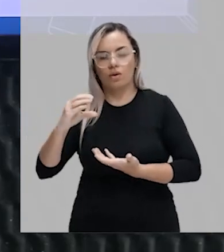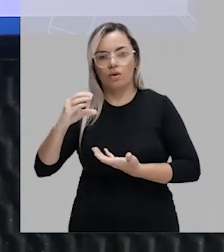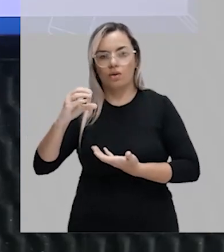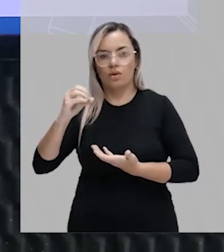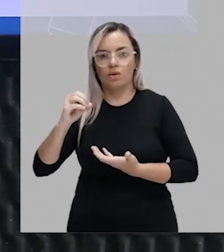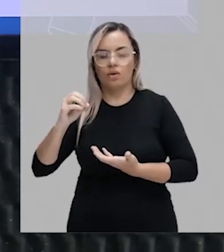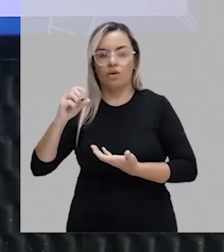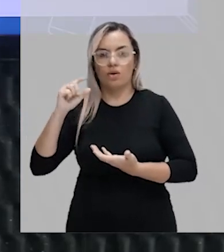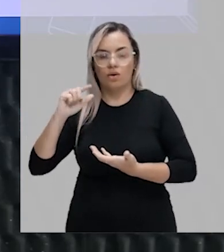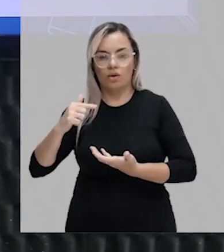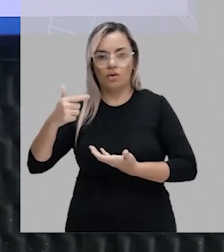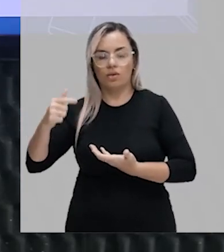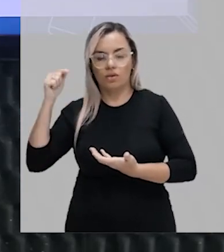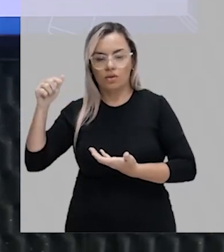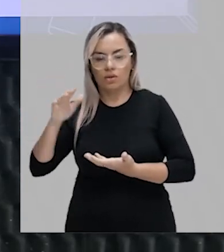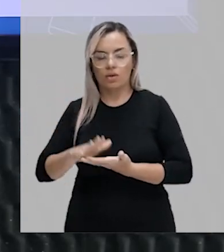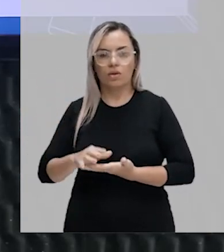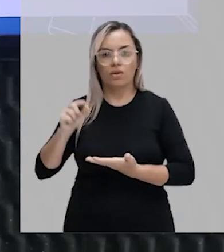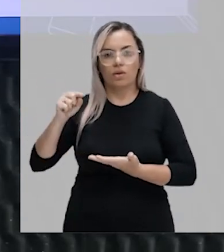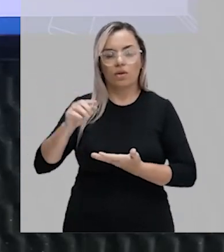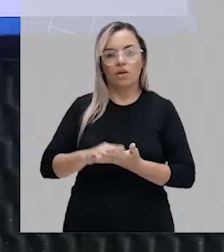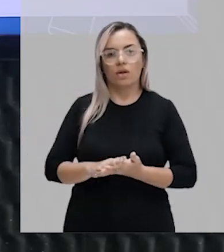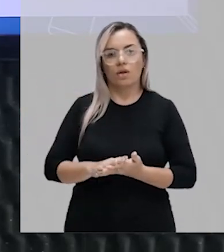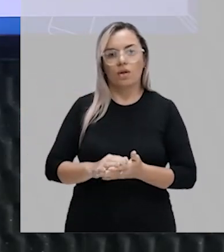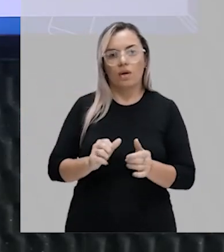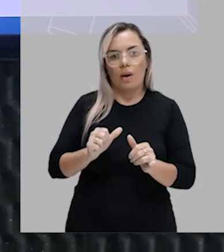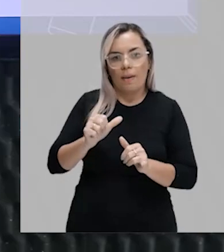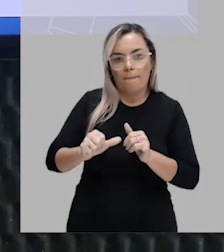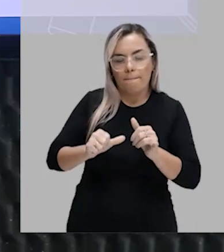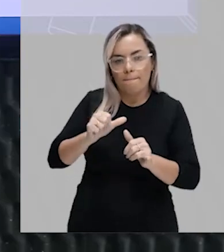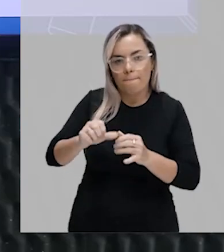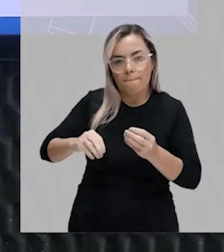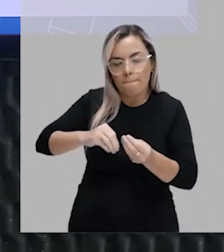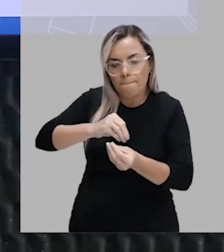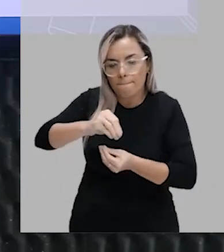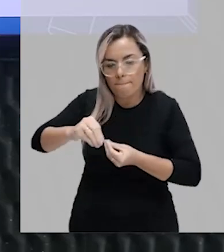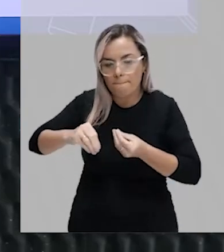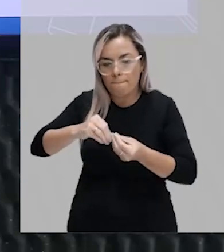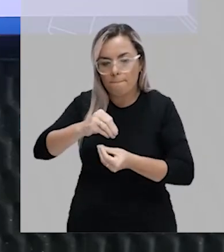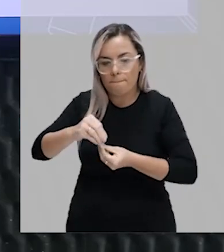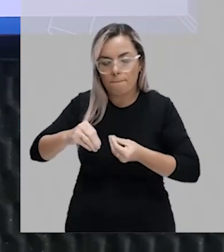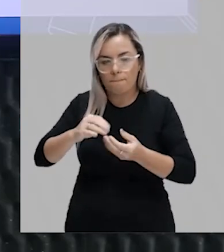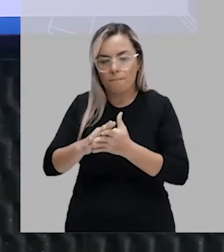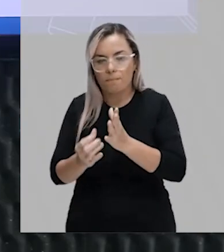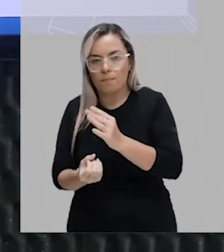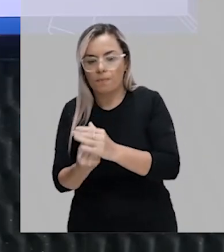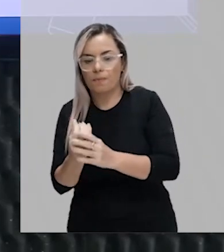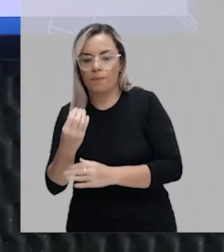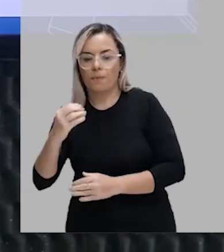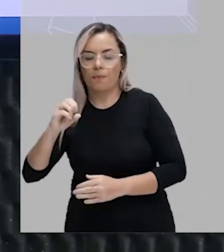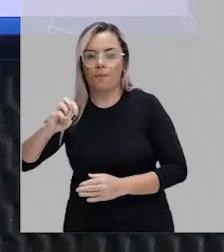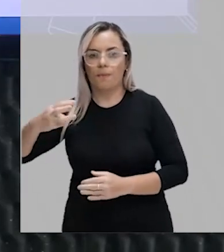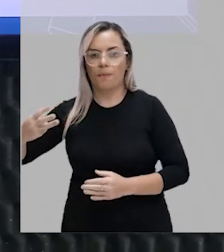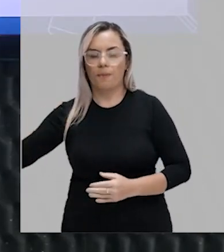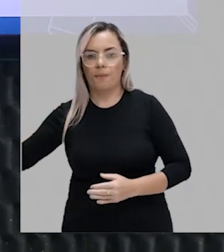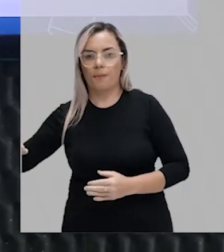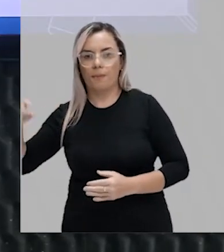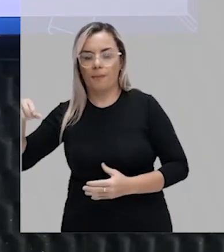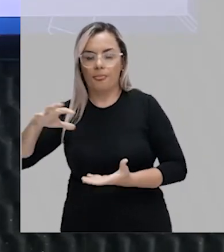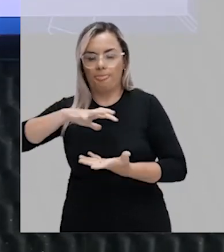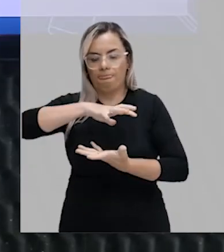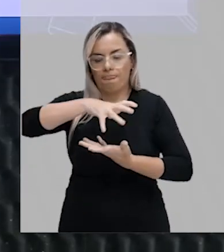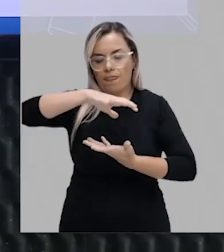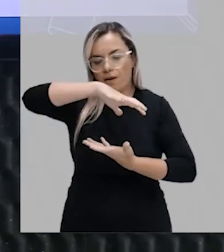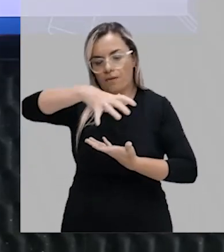E esse oxigênio foi se acumulando, foi reagindo e teria se formado o ozônio, tá? Que aí formou ali a